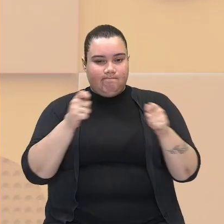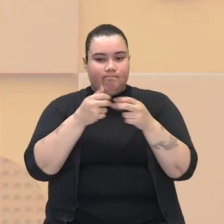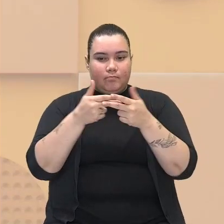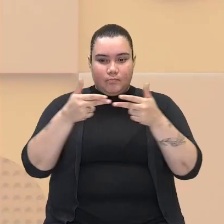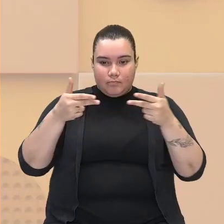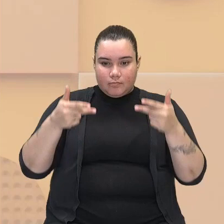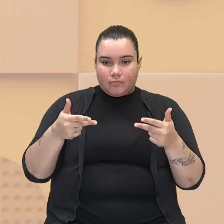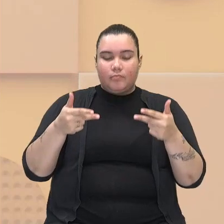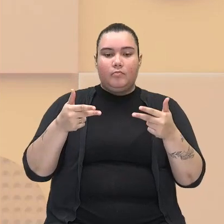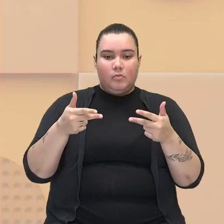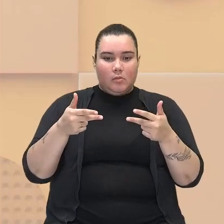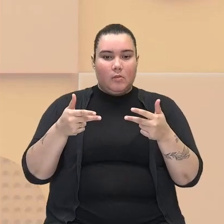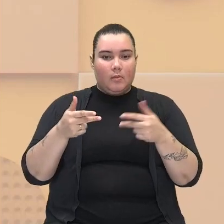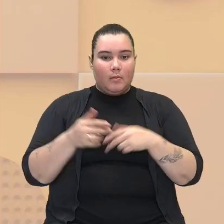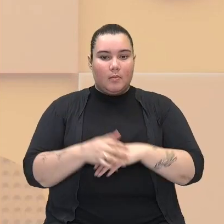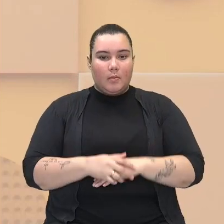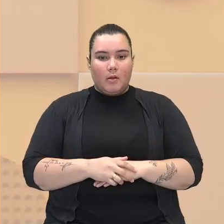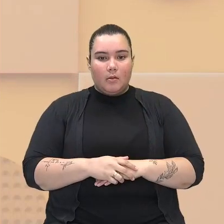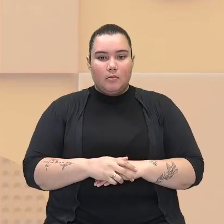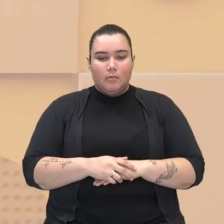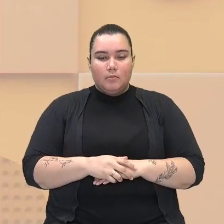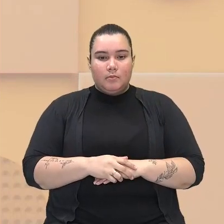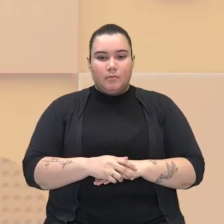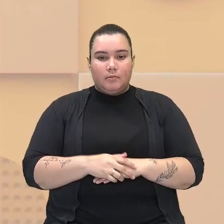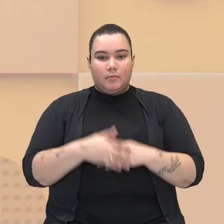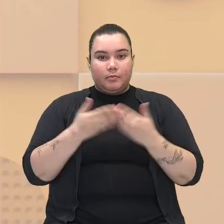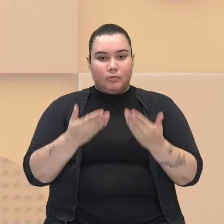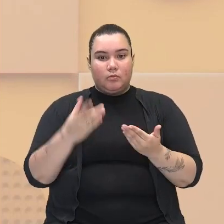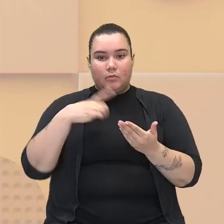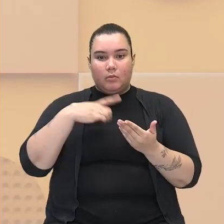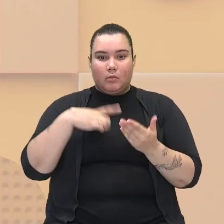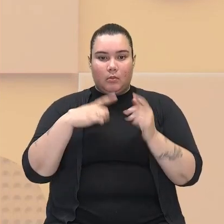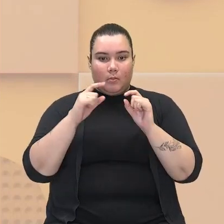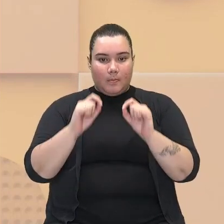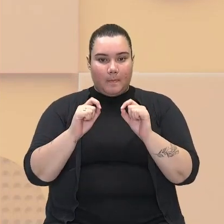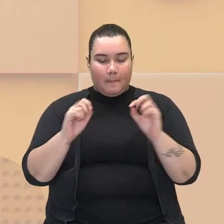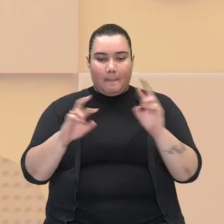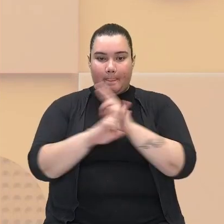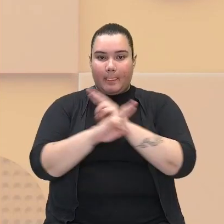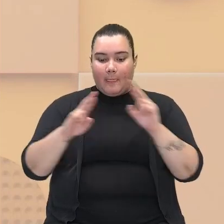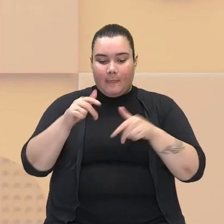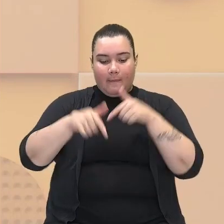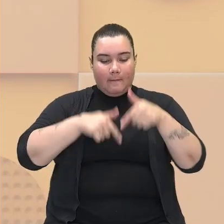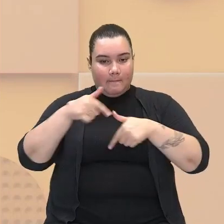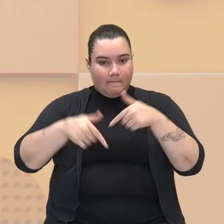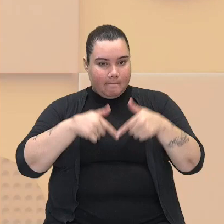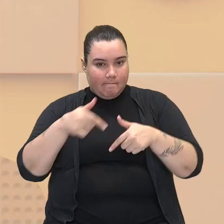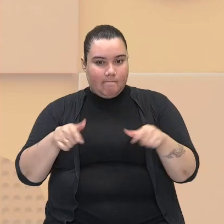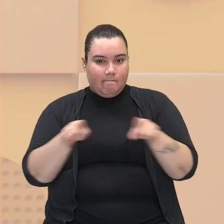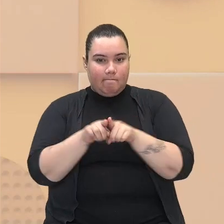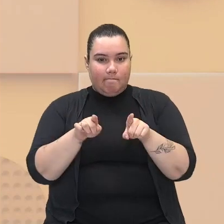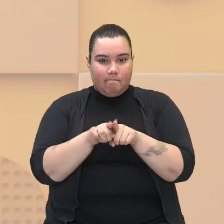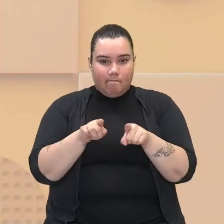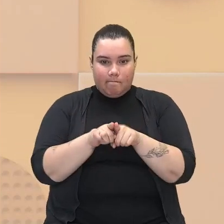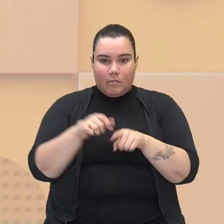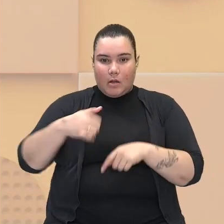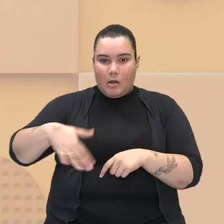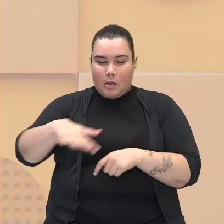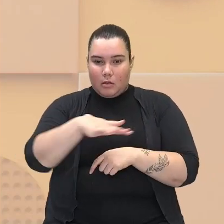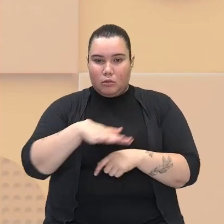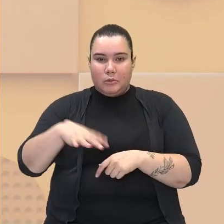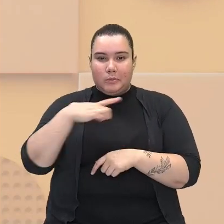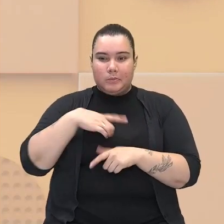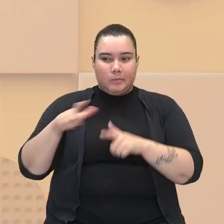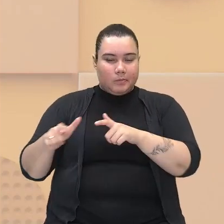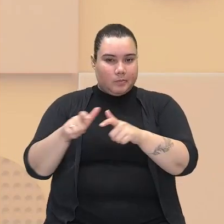suas necessidades básicas. Então, a gente tem aqui a relação de trabalho, quais os espaços